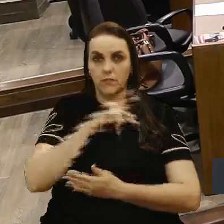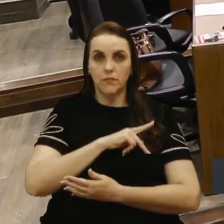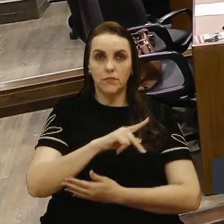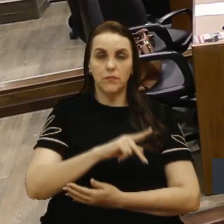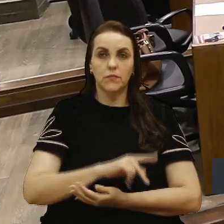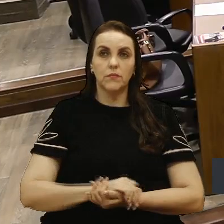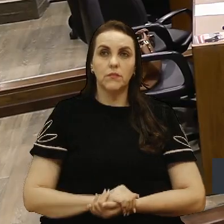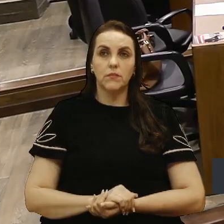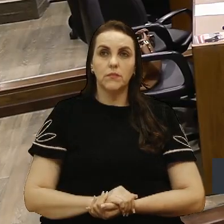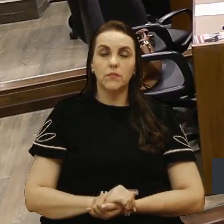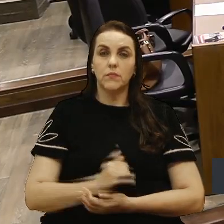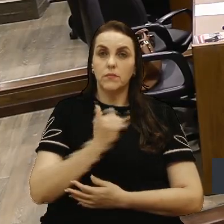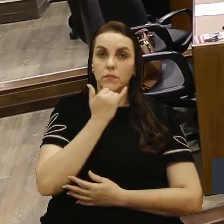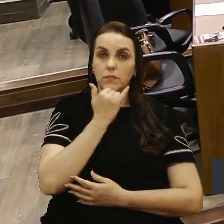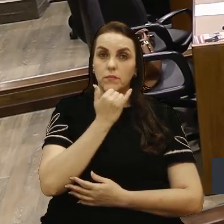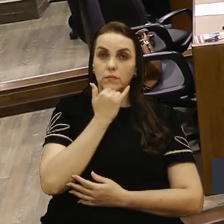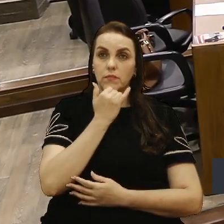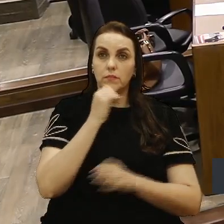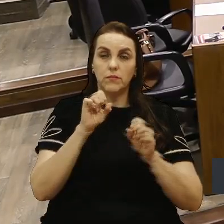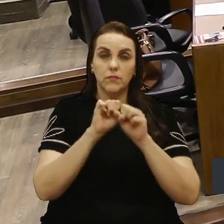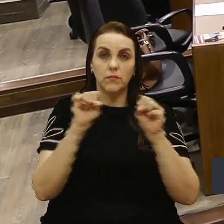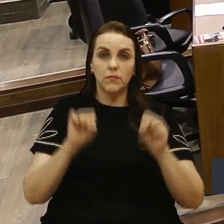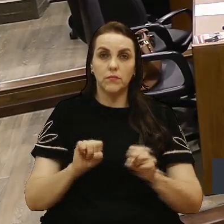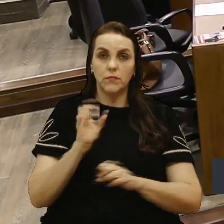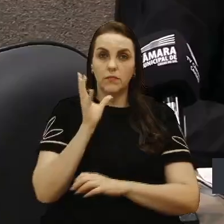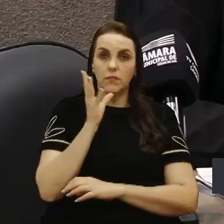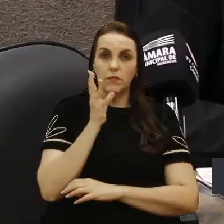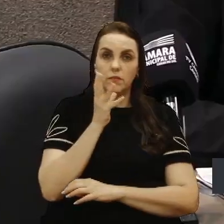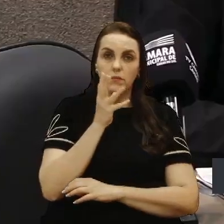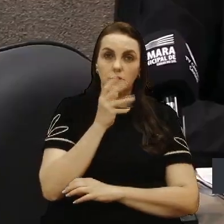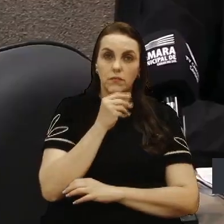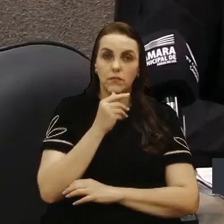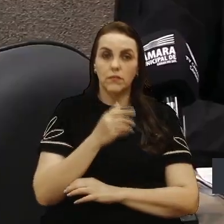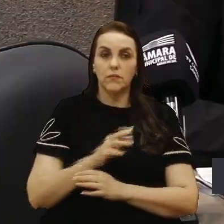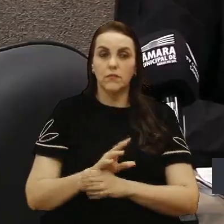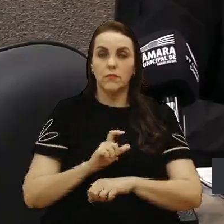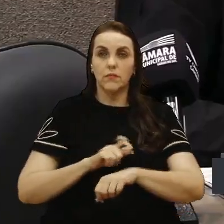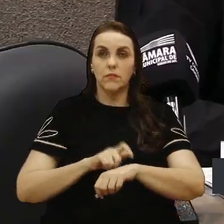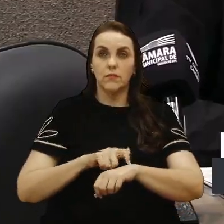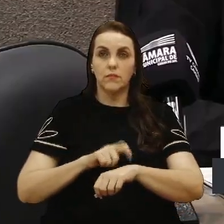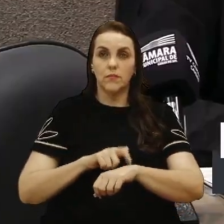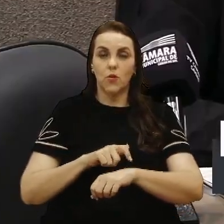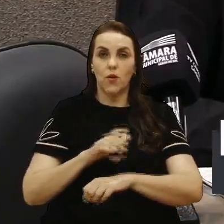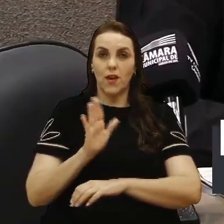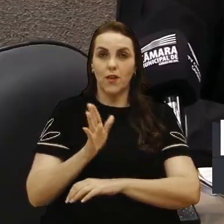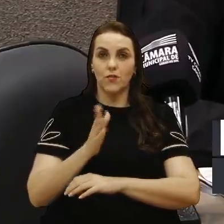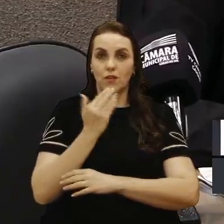gente perdoa o sistema aqui. Hoje ele está lento. Já passou da hora do almoço e daí ele está